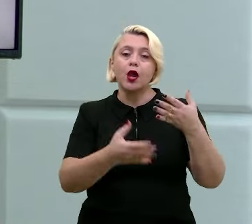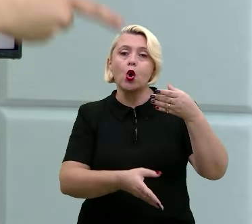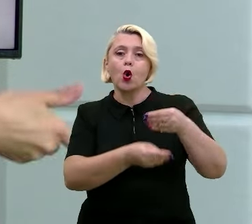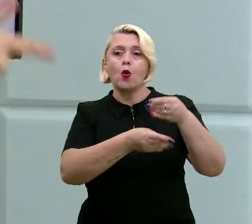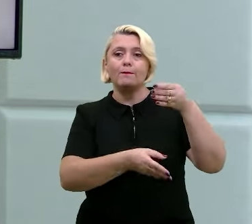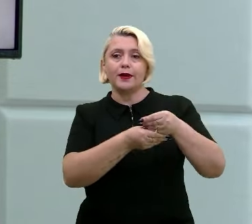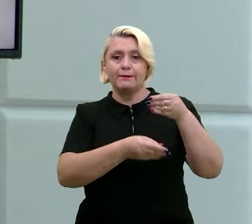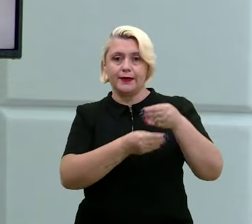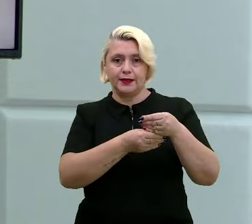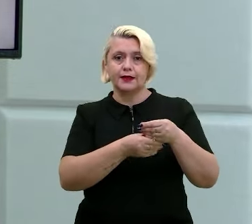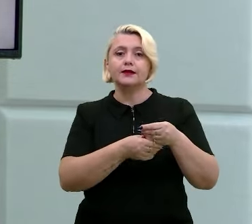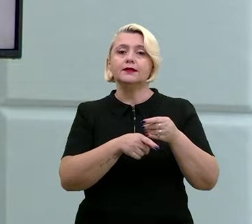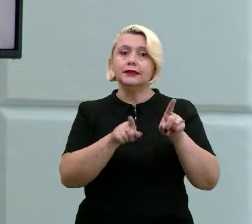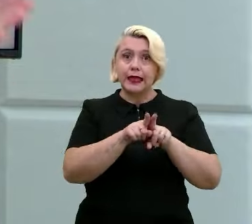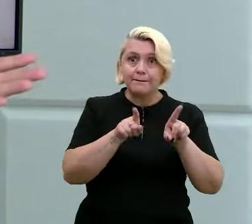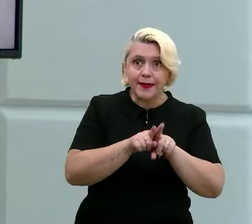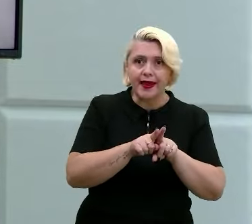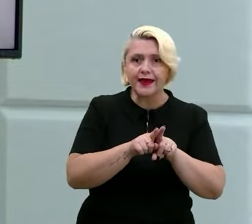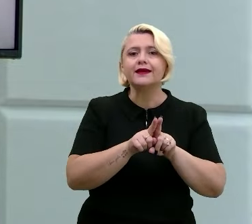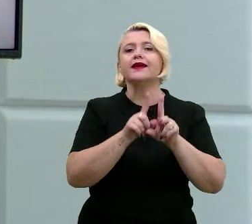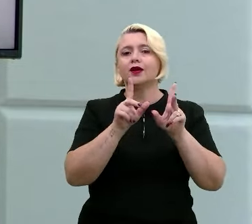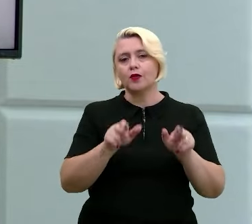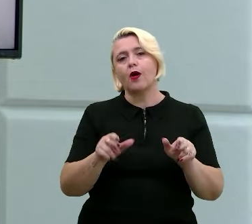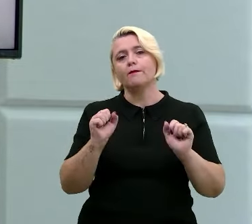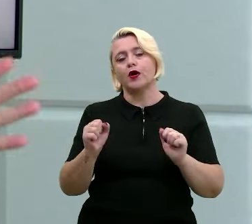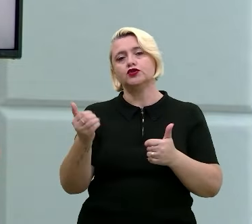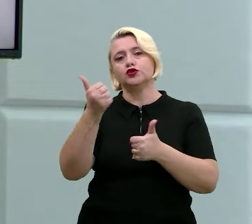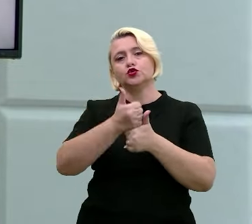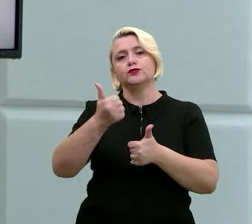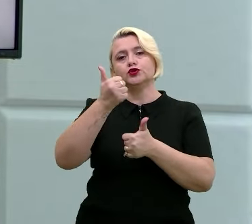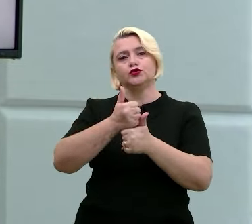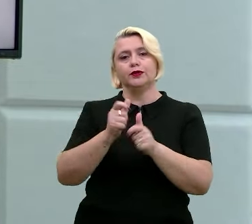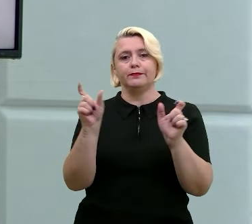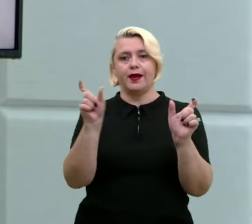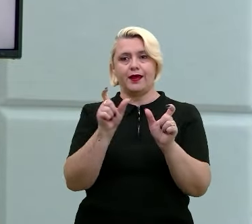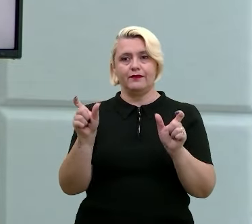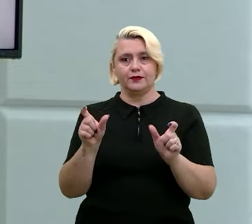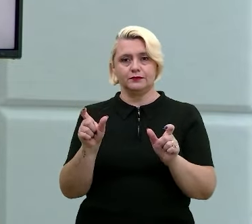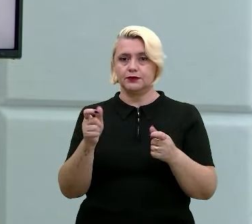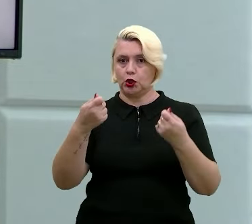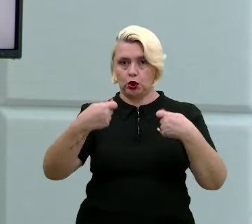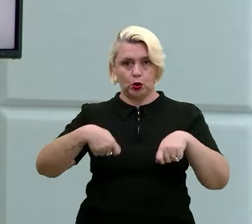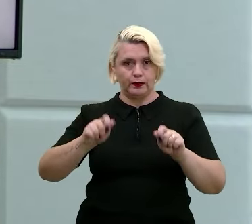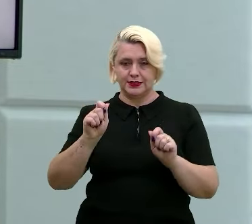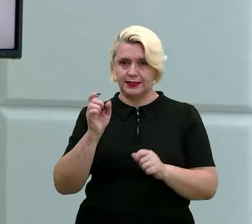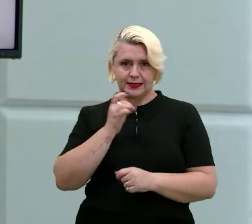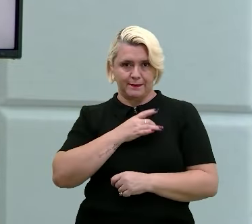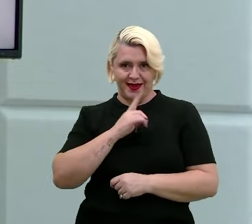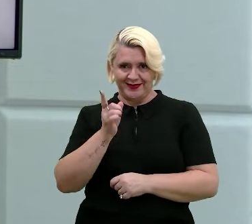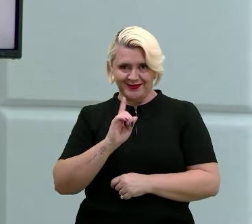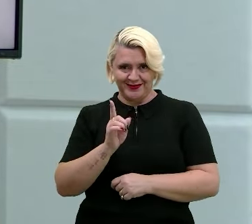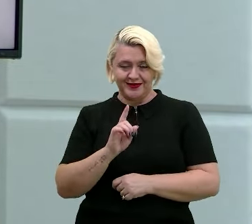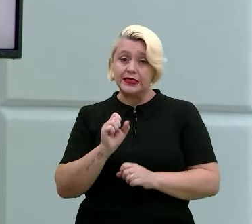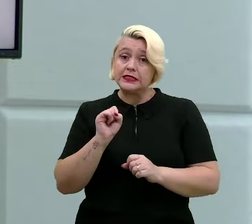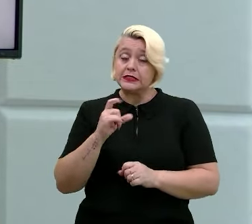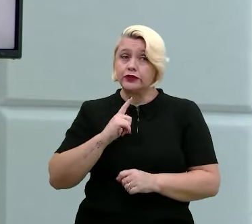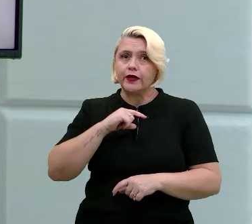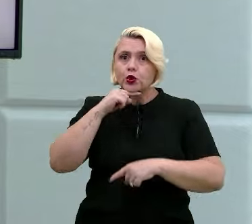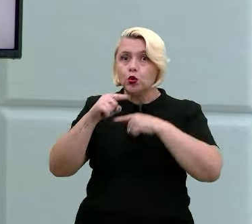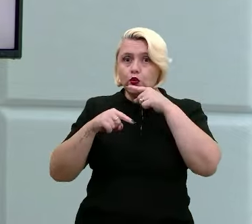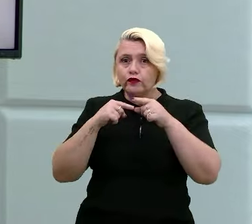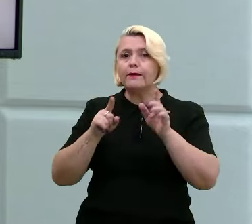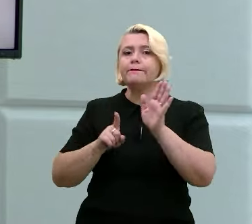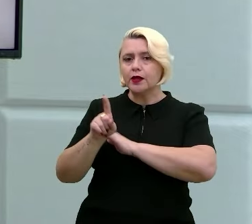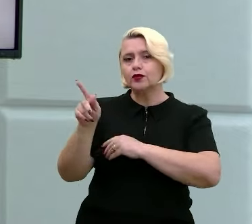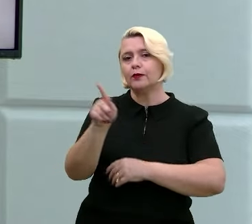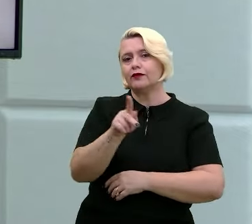isso também. Então, é essa ideia que esses elementos trazem. Não precisa ter medo, tá bom? E se tiver uma duvidazinha,